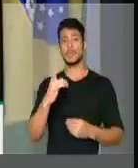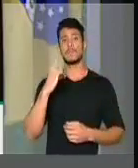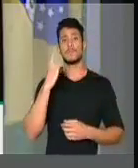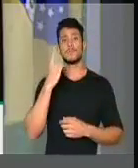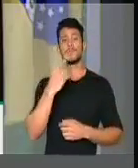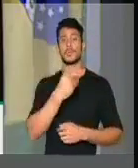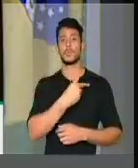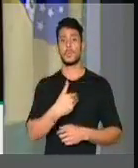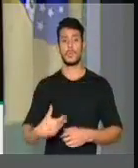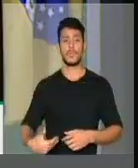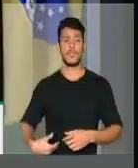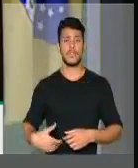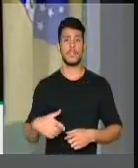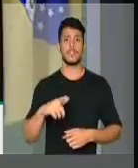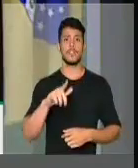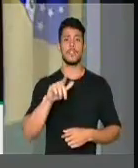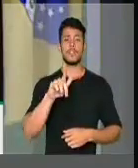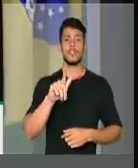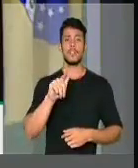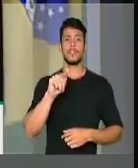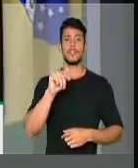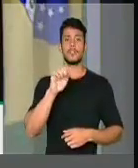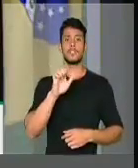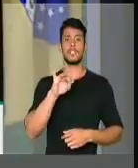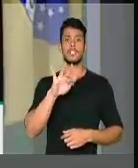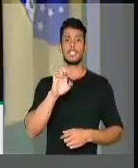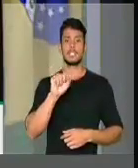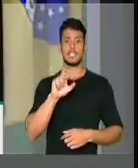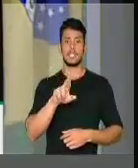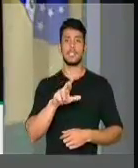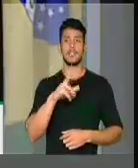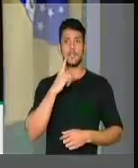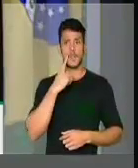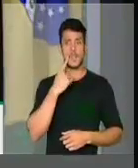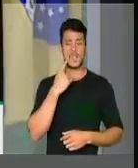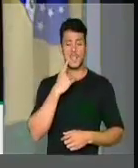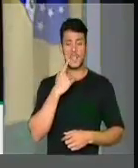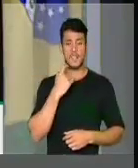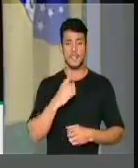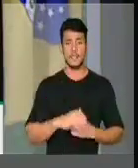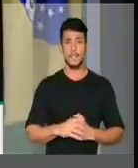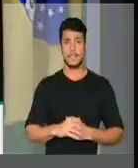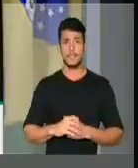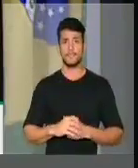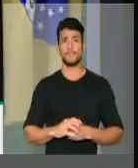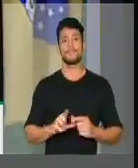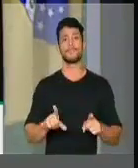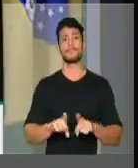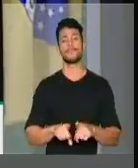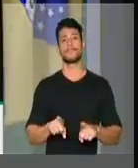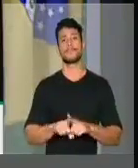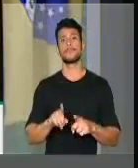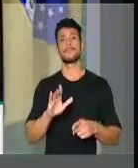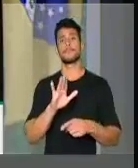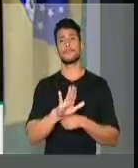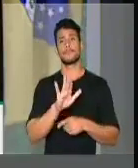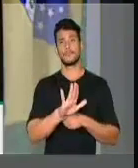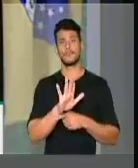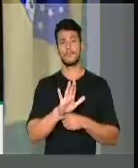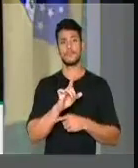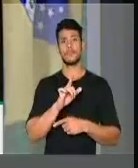do governo Geisel, que prometia abertura e, de certa maneira, ajudou o